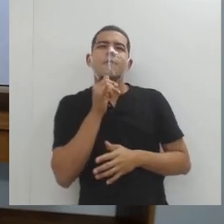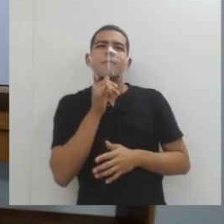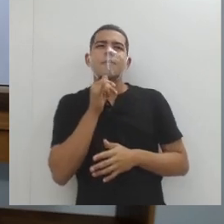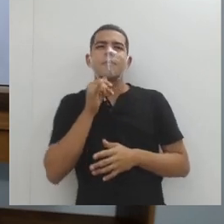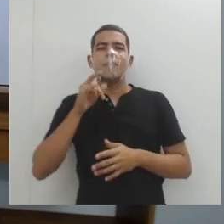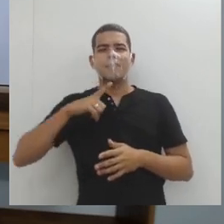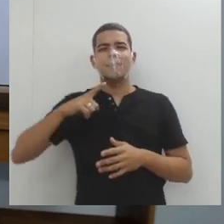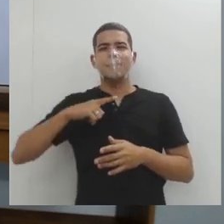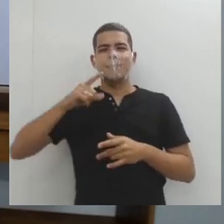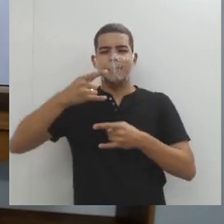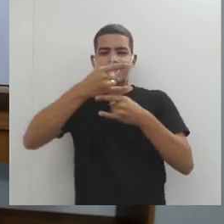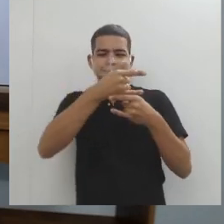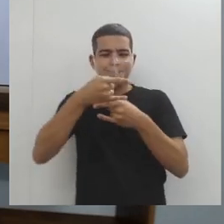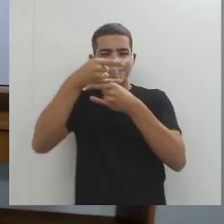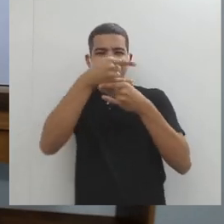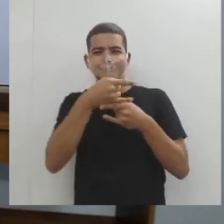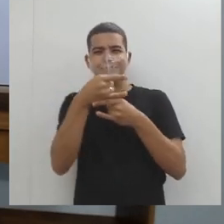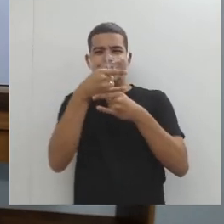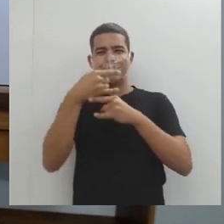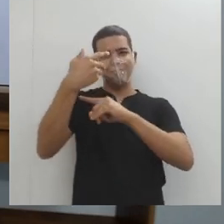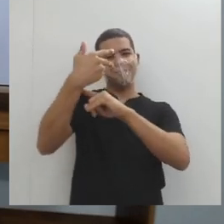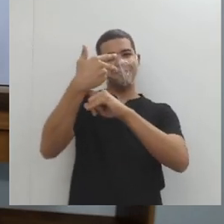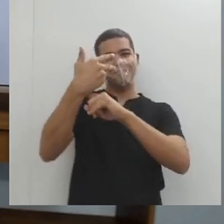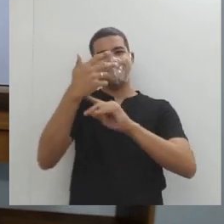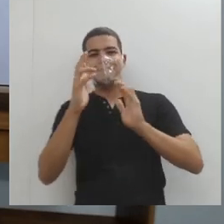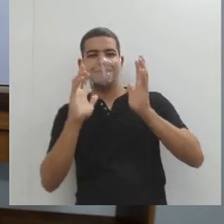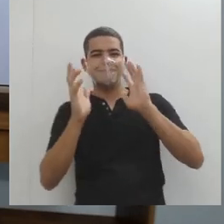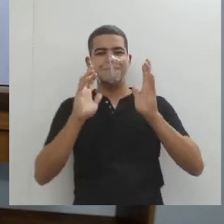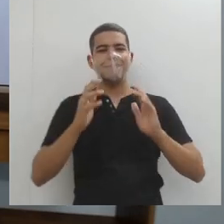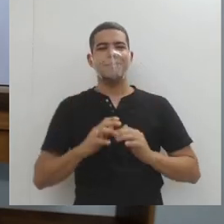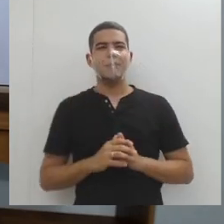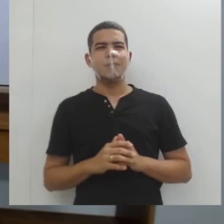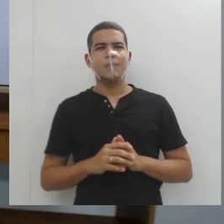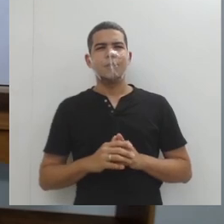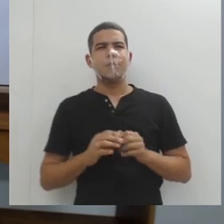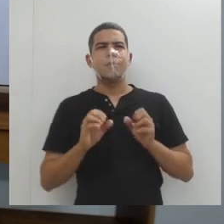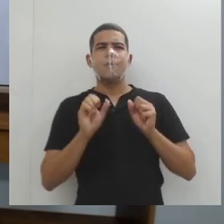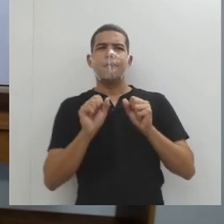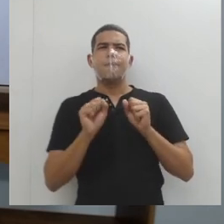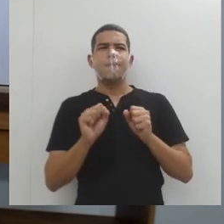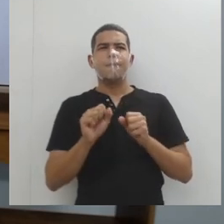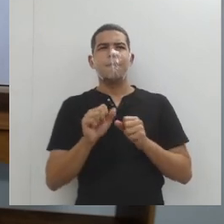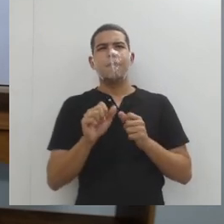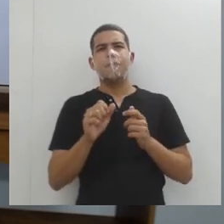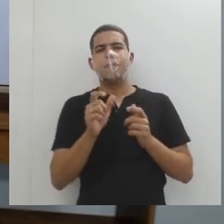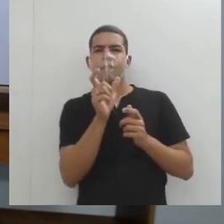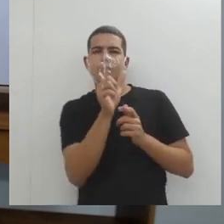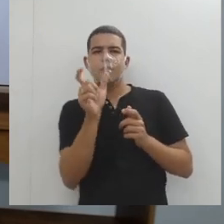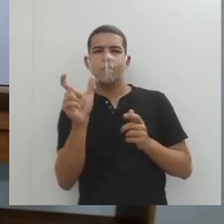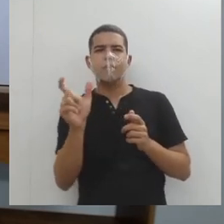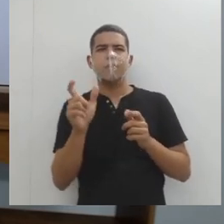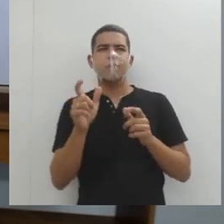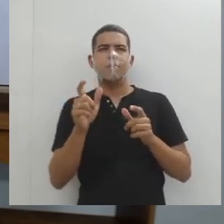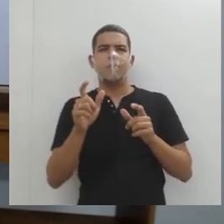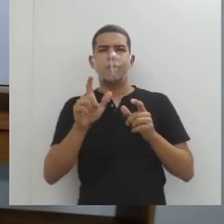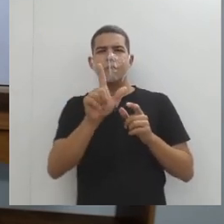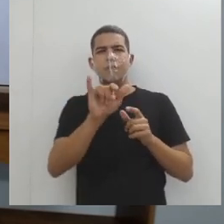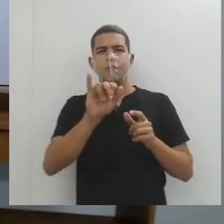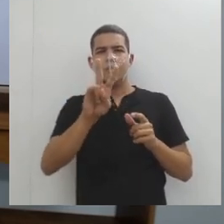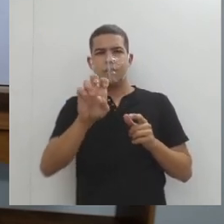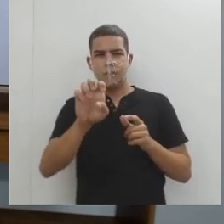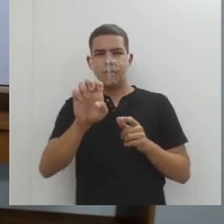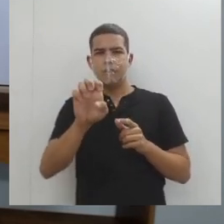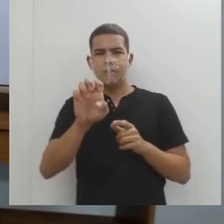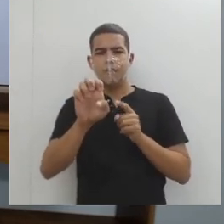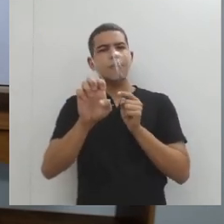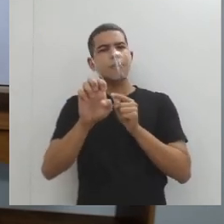ao vivos que a gente tem ultimamente, né? Esse L-I-V-E, ele pode ser pronunciado como live, tá? Live, e aí vai ser morar ou viver. Ou pode ser pronunciado